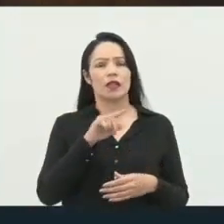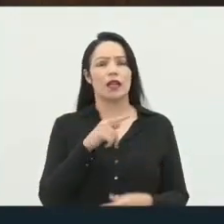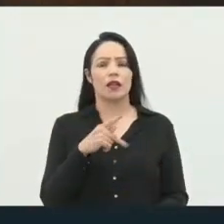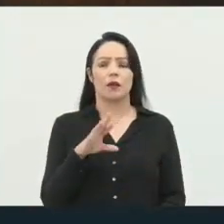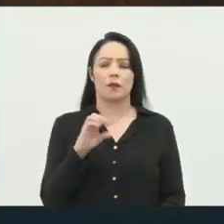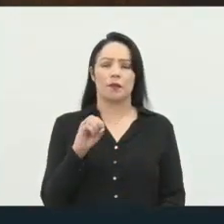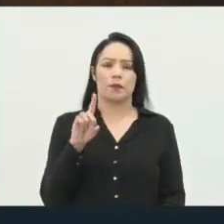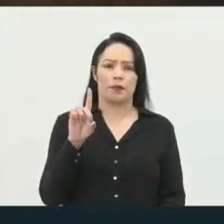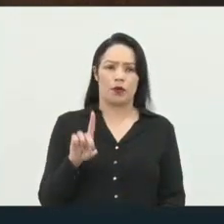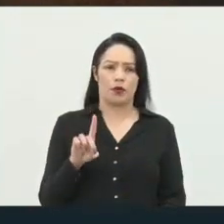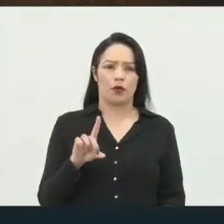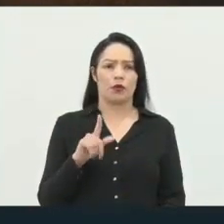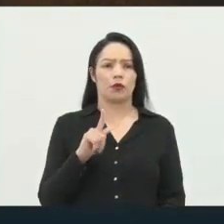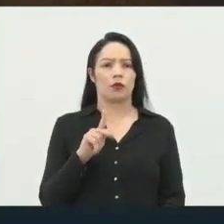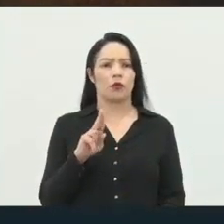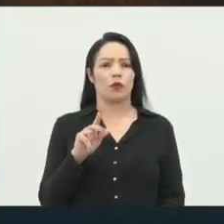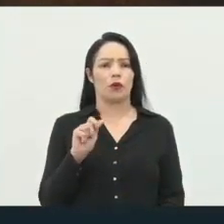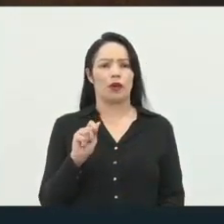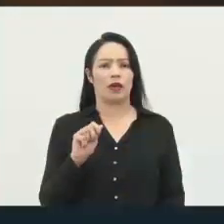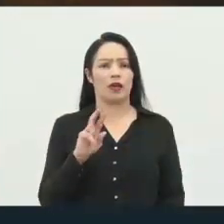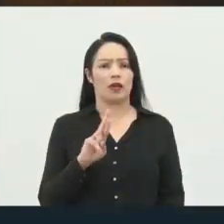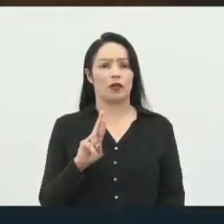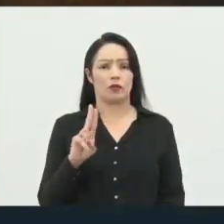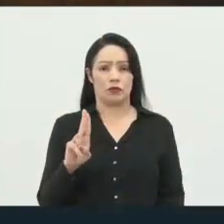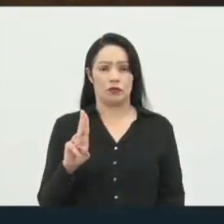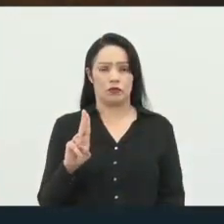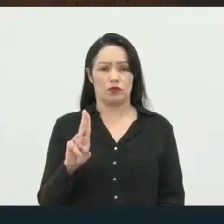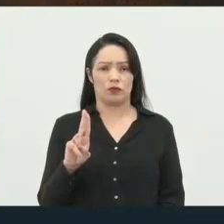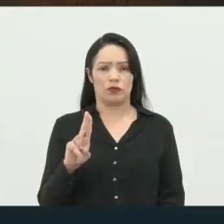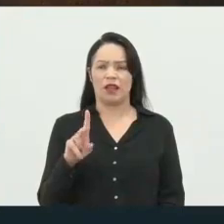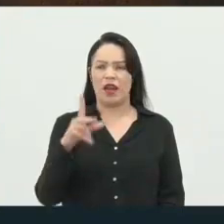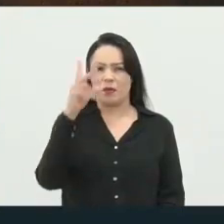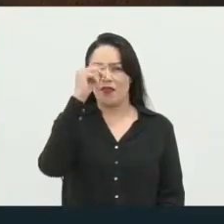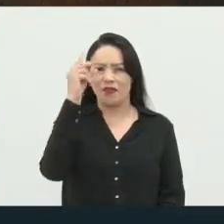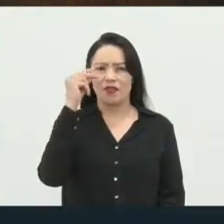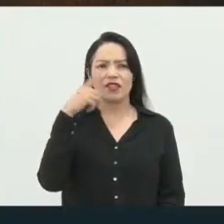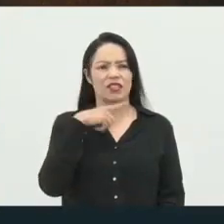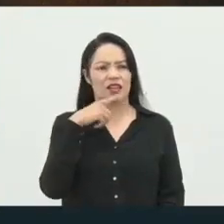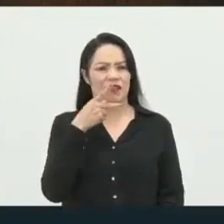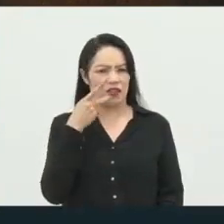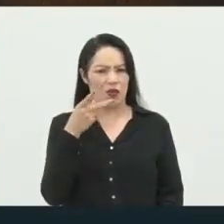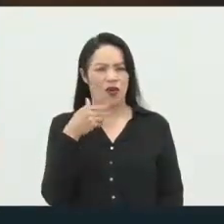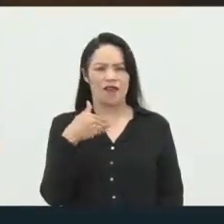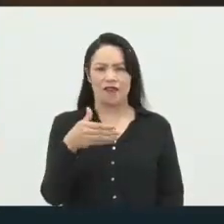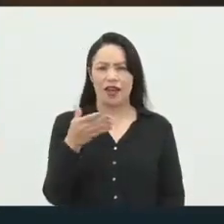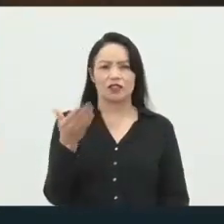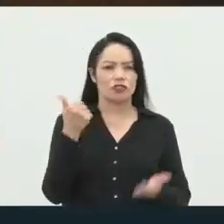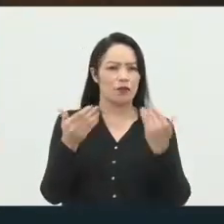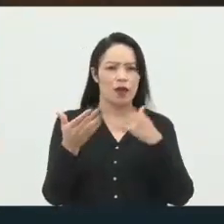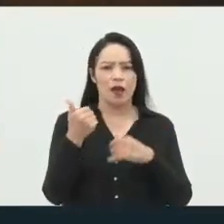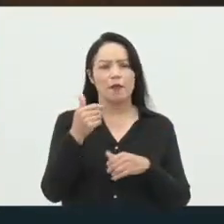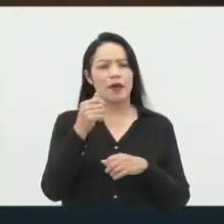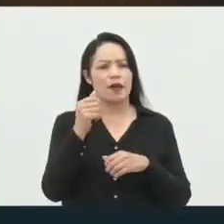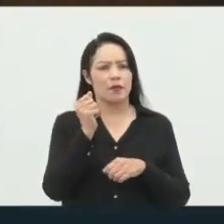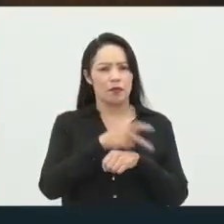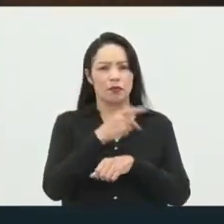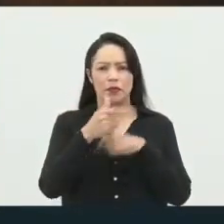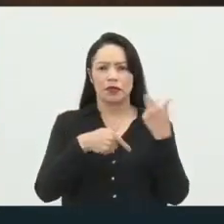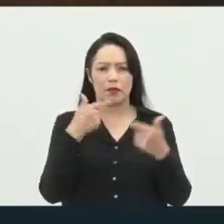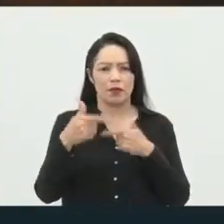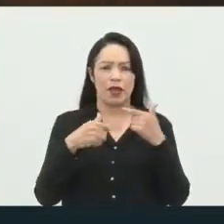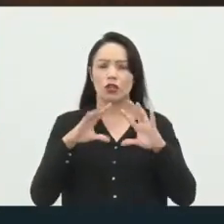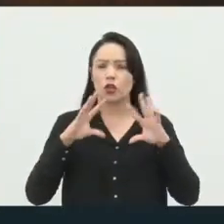a Qual o prefeito Gut né também tem uma promessa Prefeito Guto falou que empregar todo o pessoal da proguaru e que até hoje não entregou não